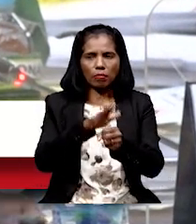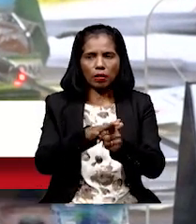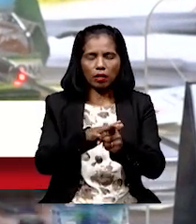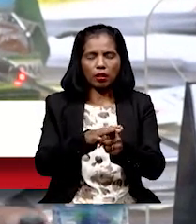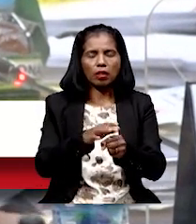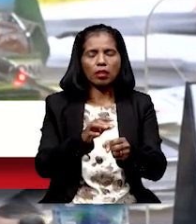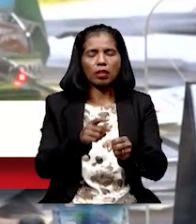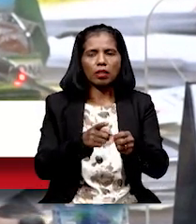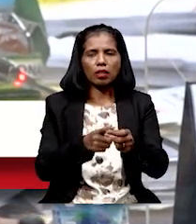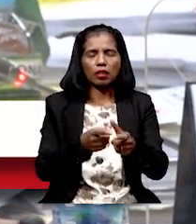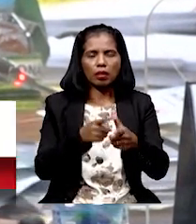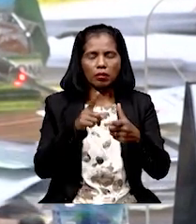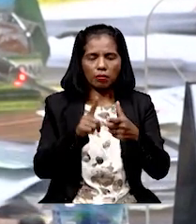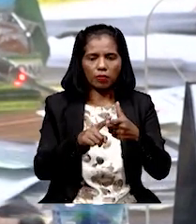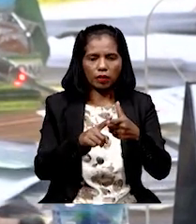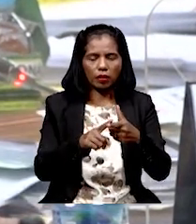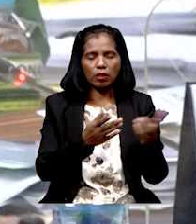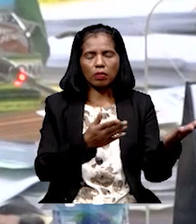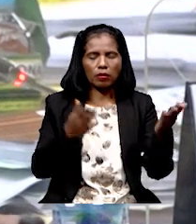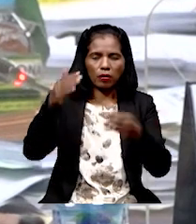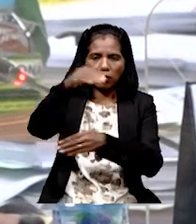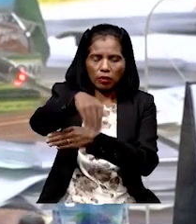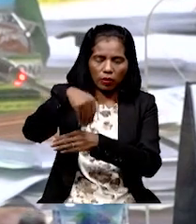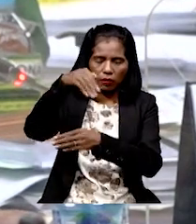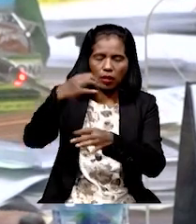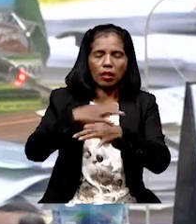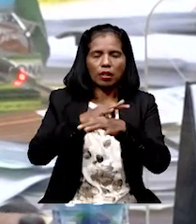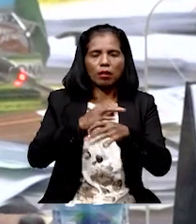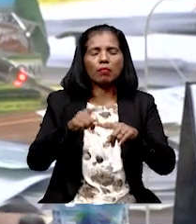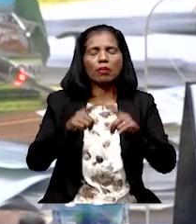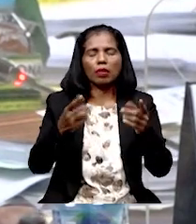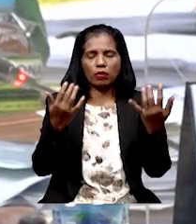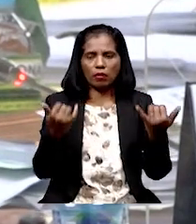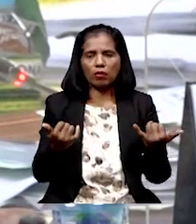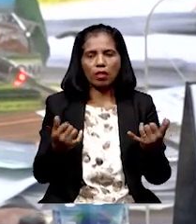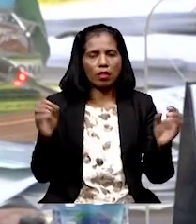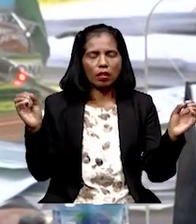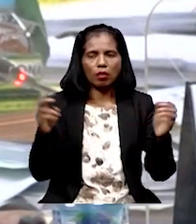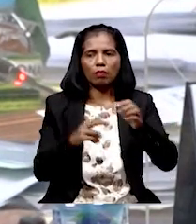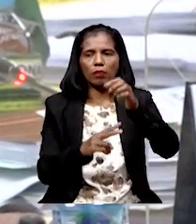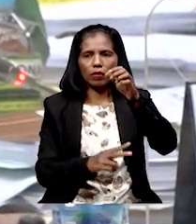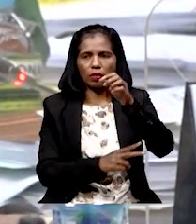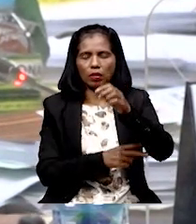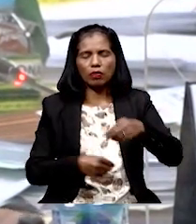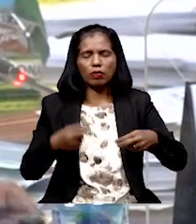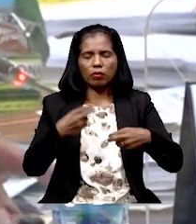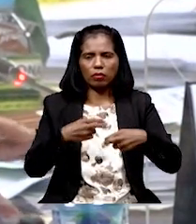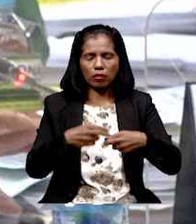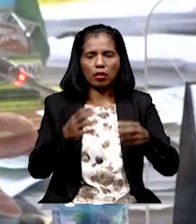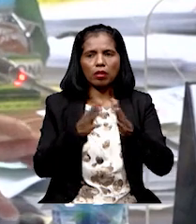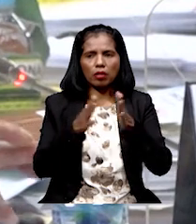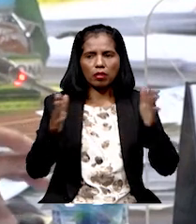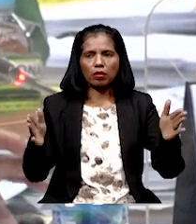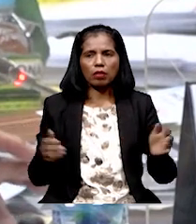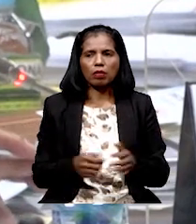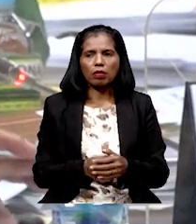mai, máquina baque das pahadia. Mas a realidade é agora, ponte, né? Dificulta até teves, mas que quando